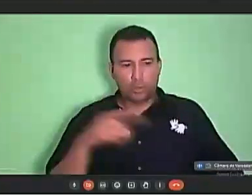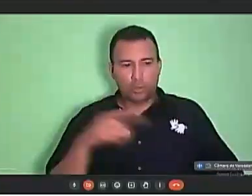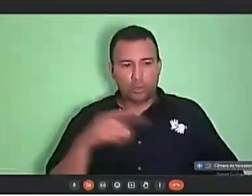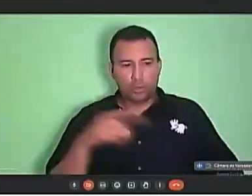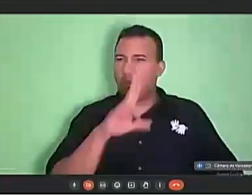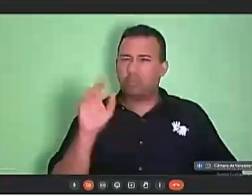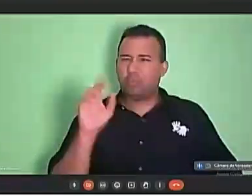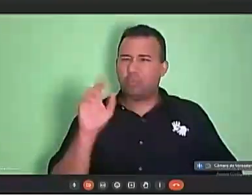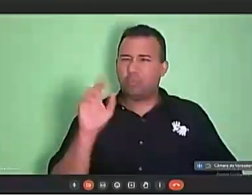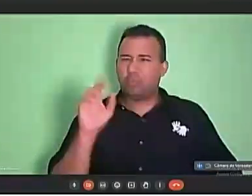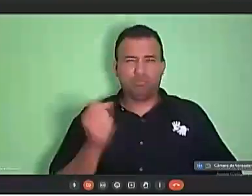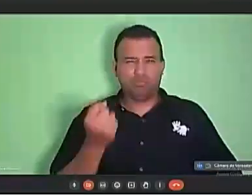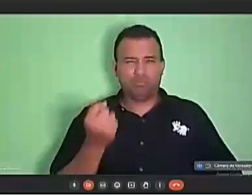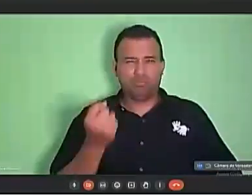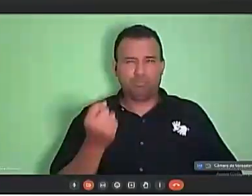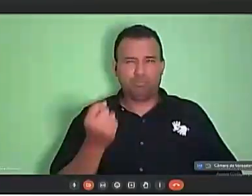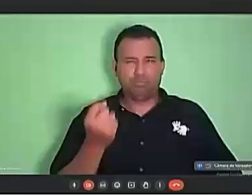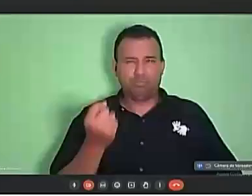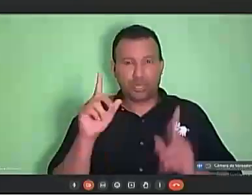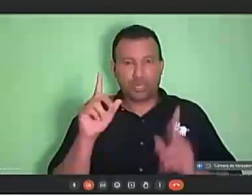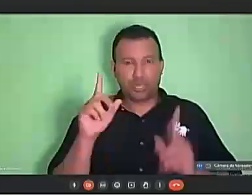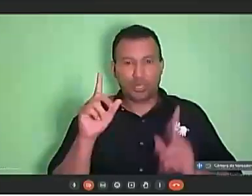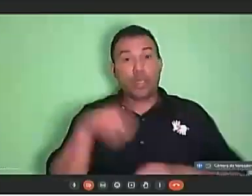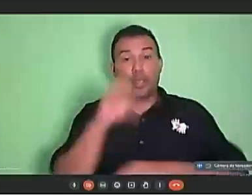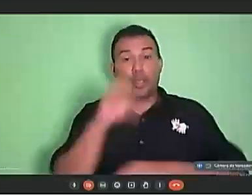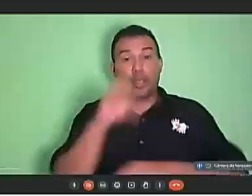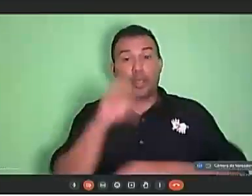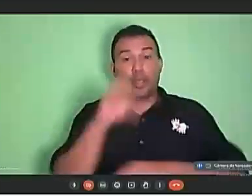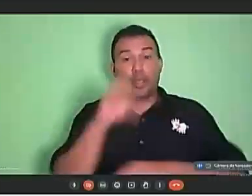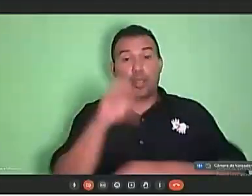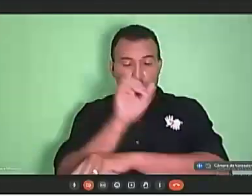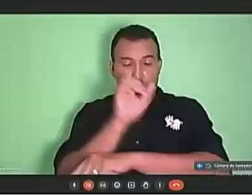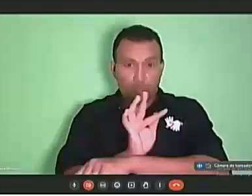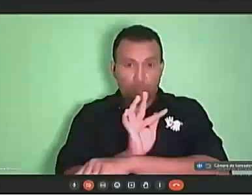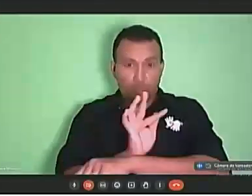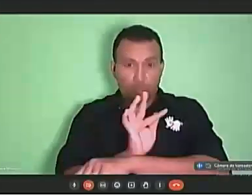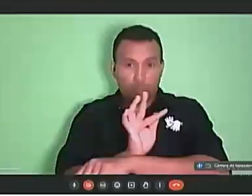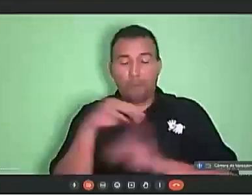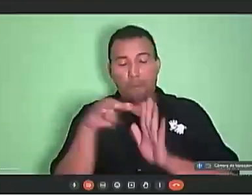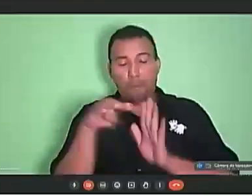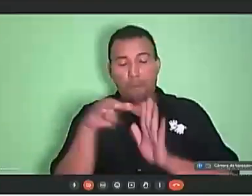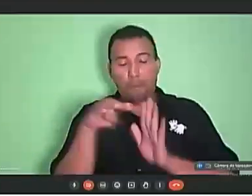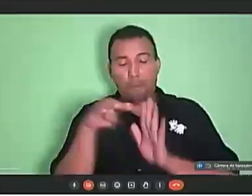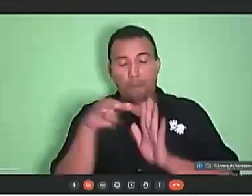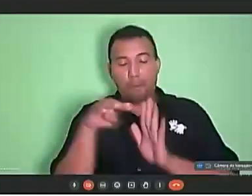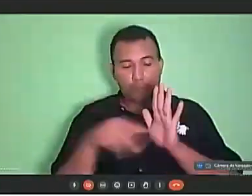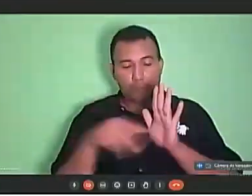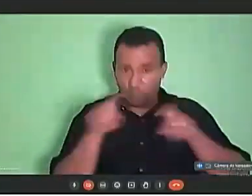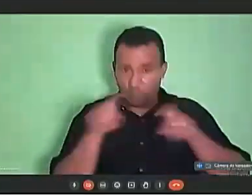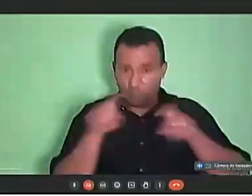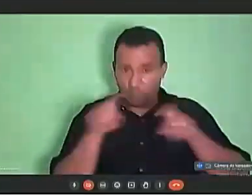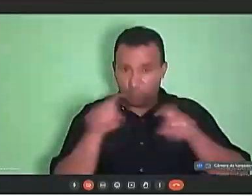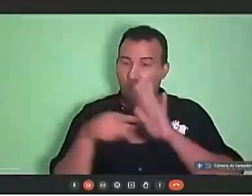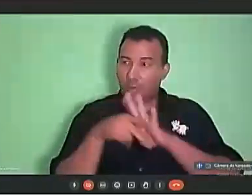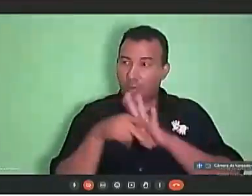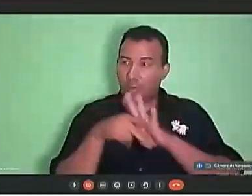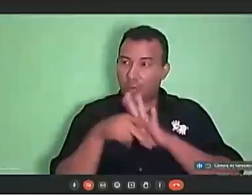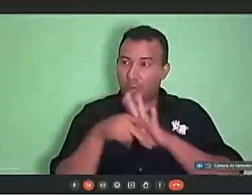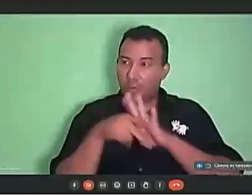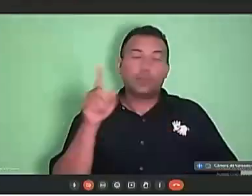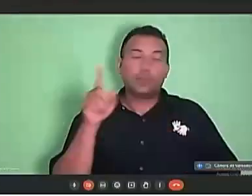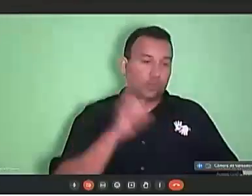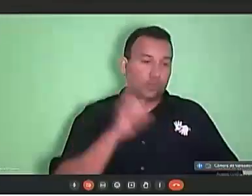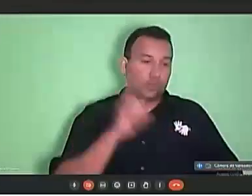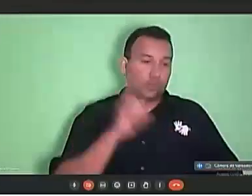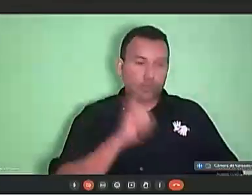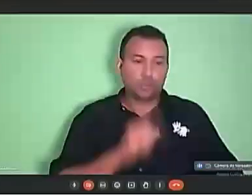de simulação em canais. Ele é um programa feito pelo Corpo de Engenharia do Exército Americano. Na América, no continente